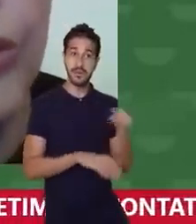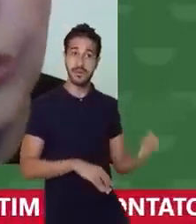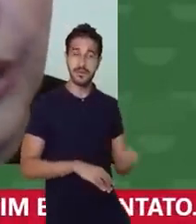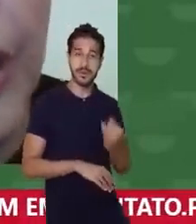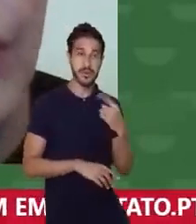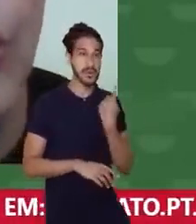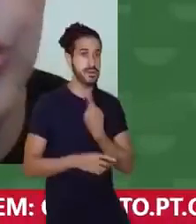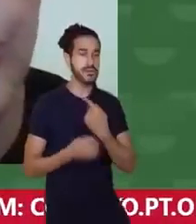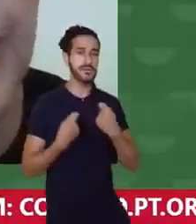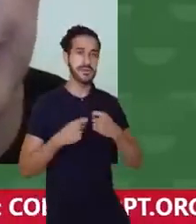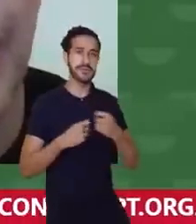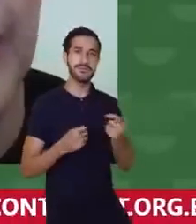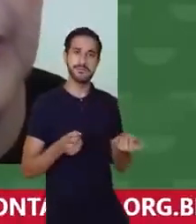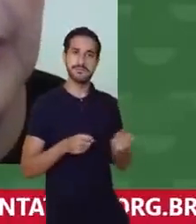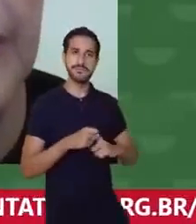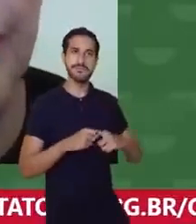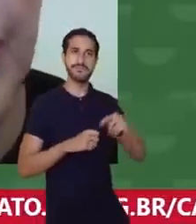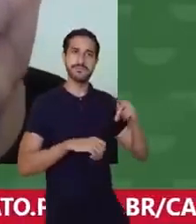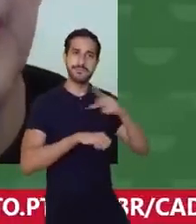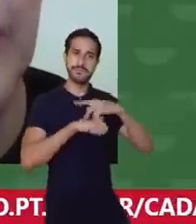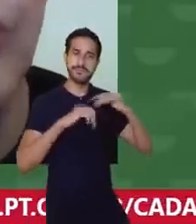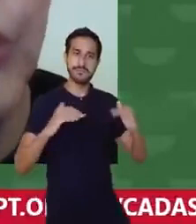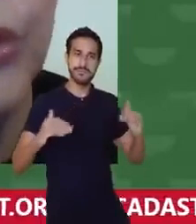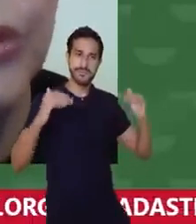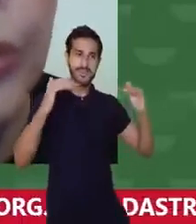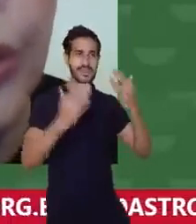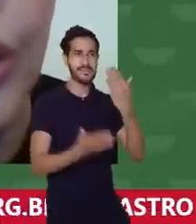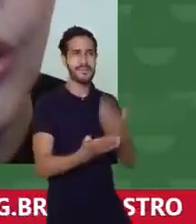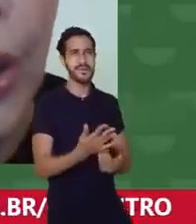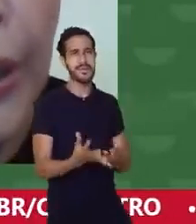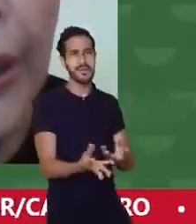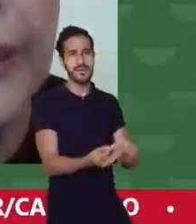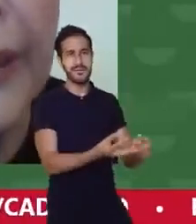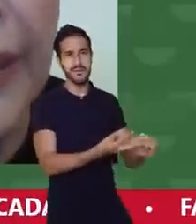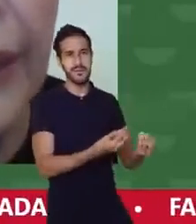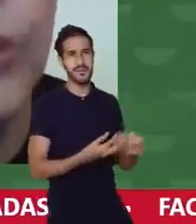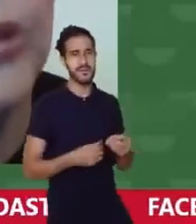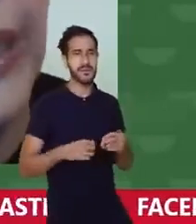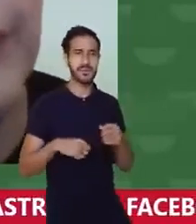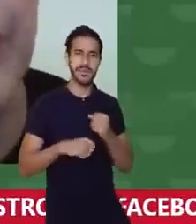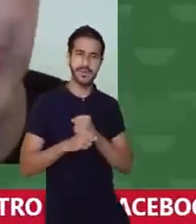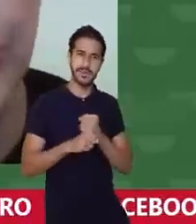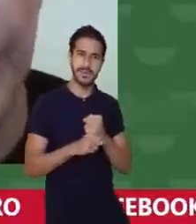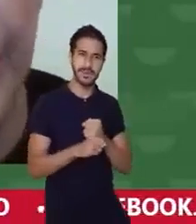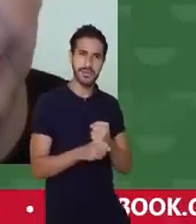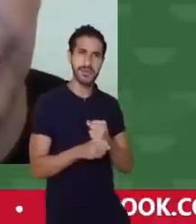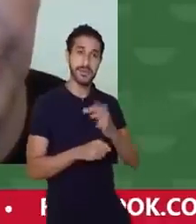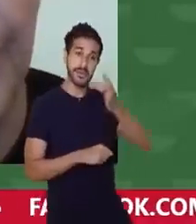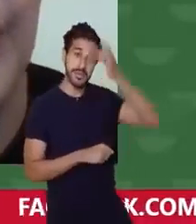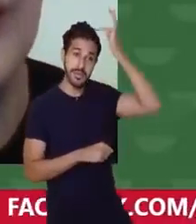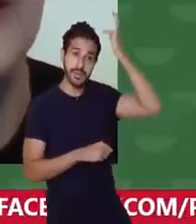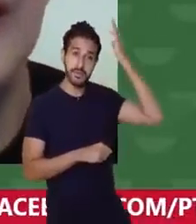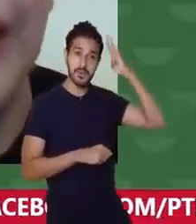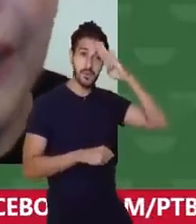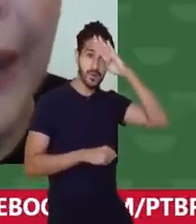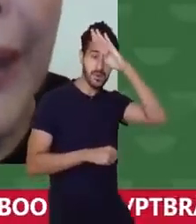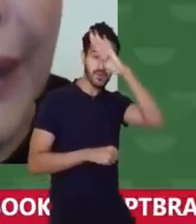fundamental, porque nós vamos ter de reconstruir esse país que perdeu muito nesses anos Temer-Bolsonaro.